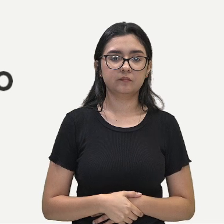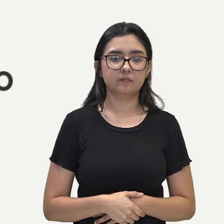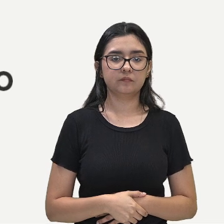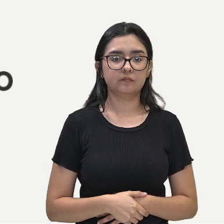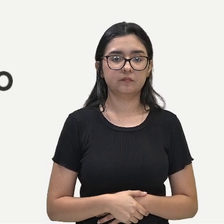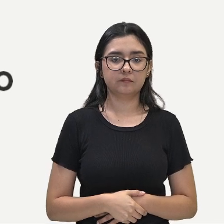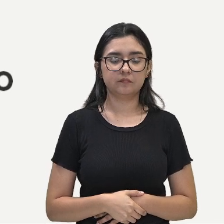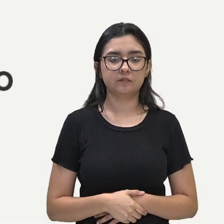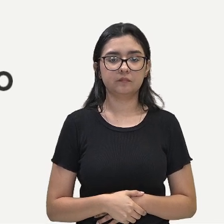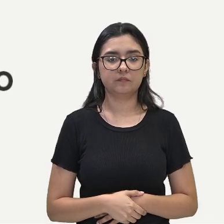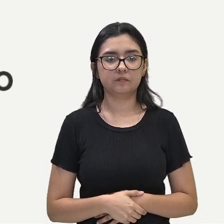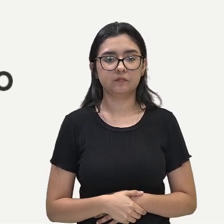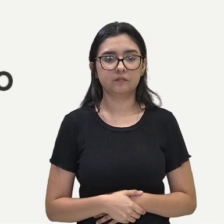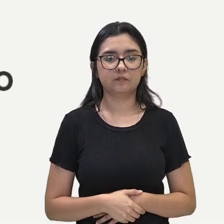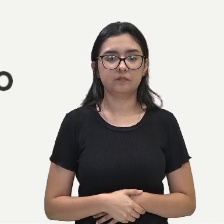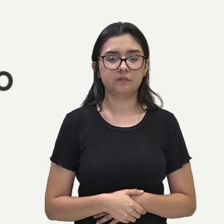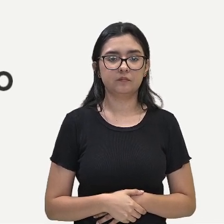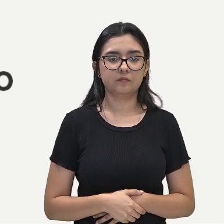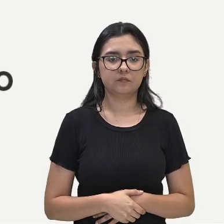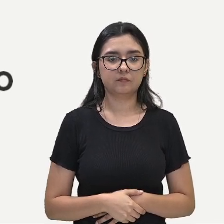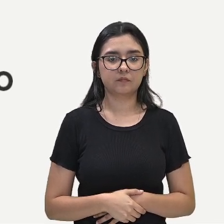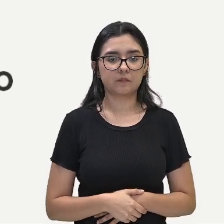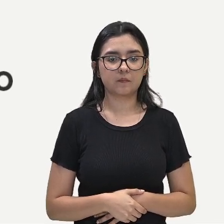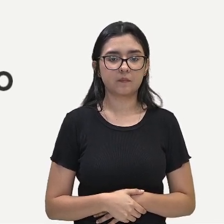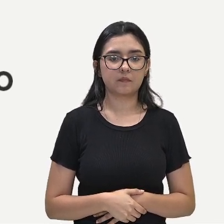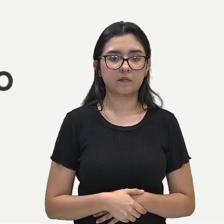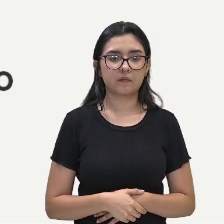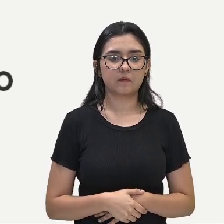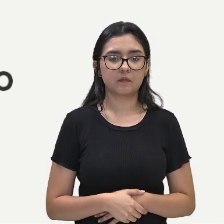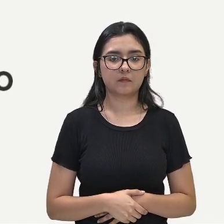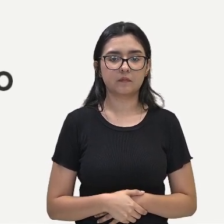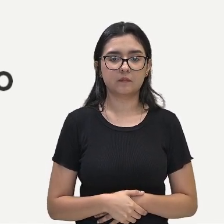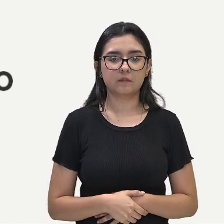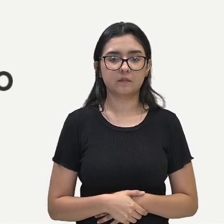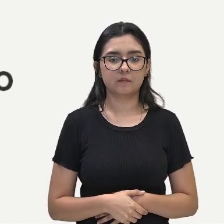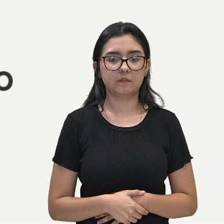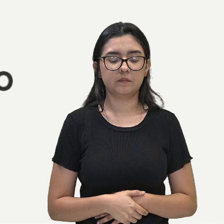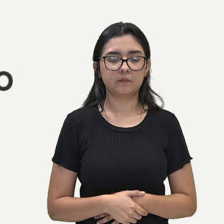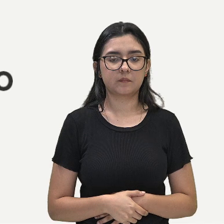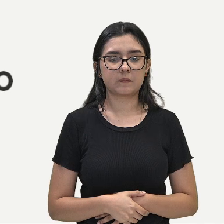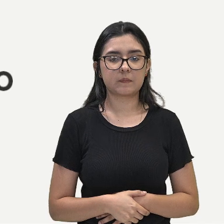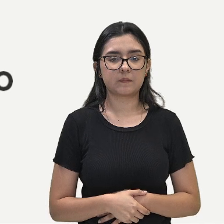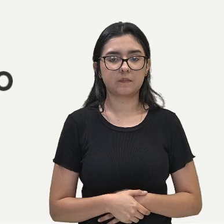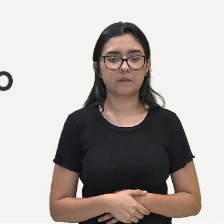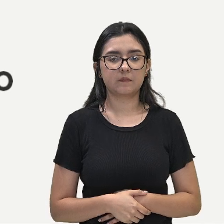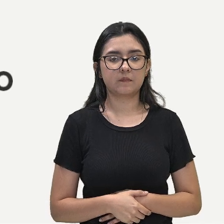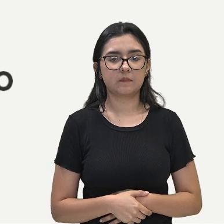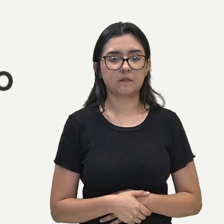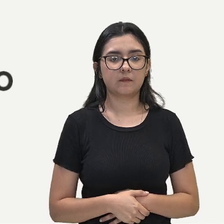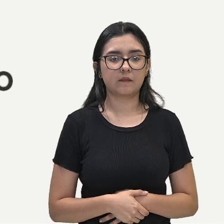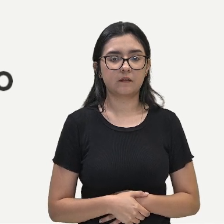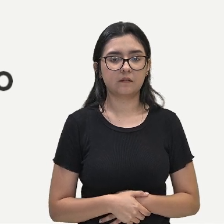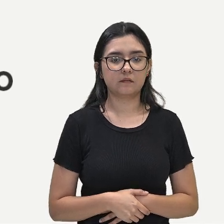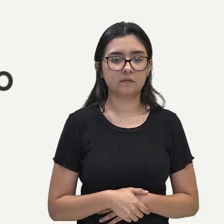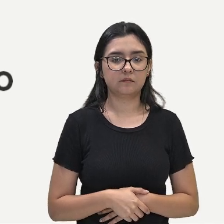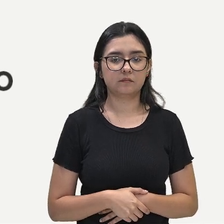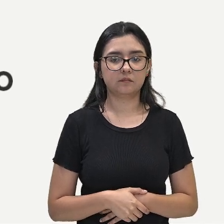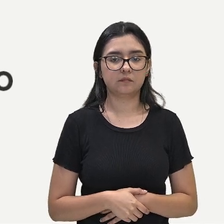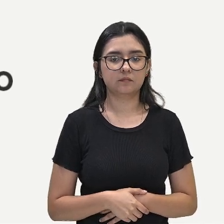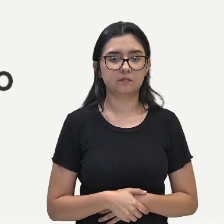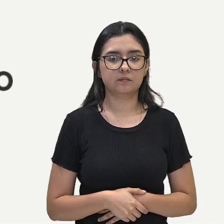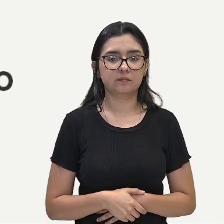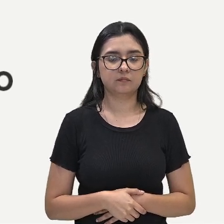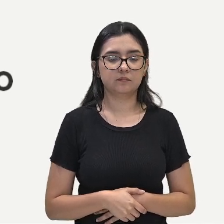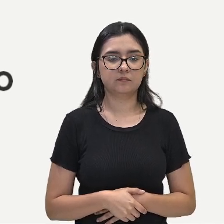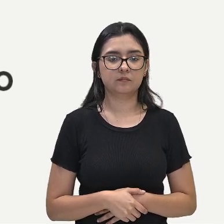passadas pontuais. Por exemplo, hace um par de meses fui a Bariloche.